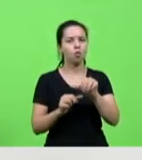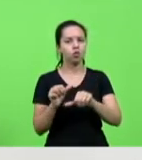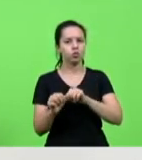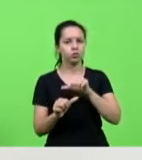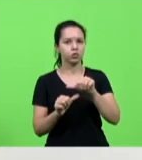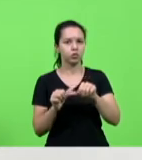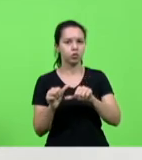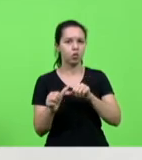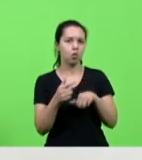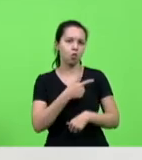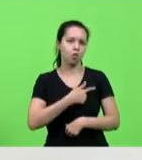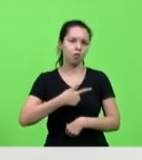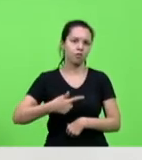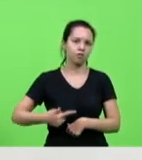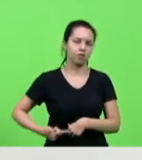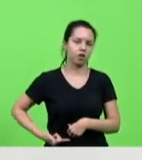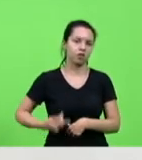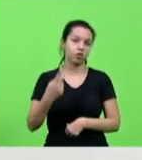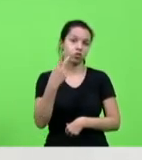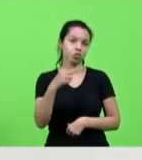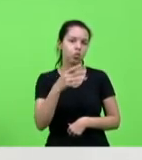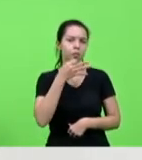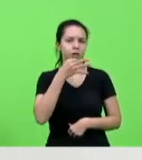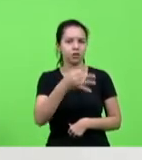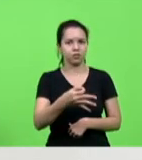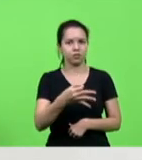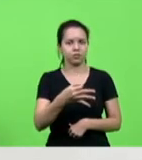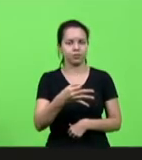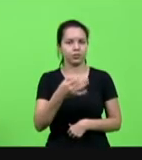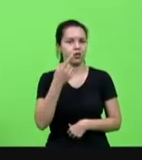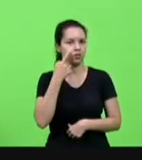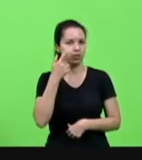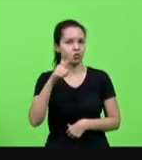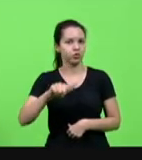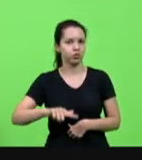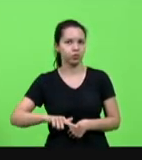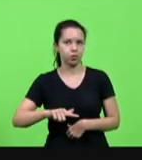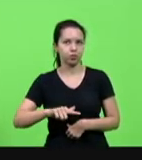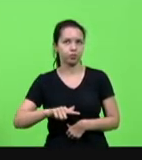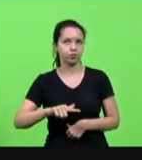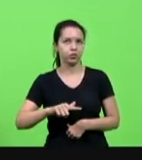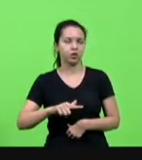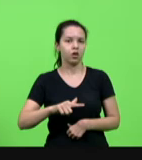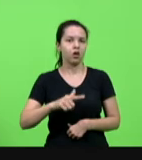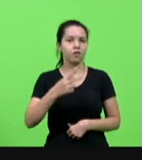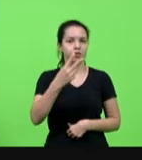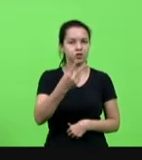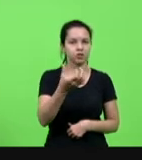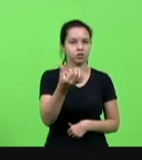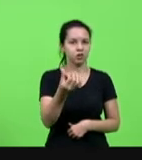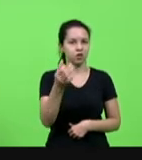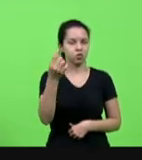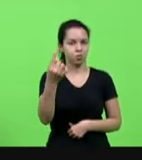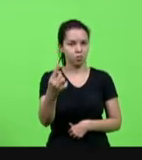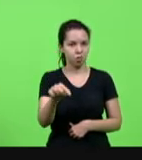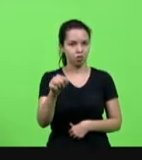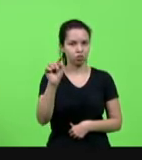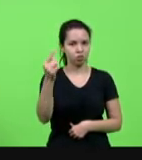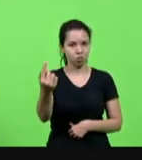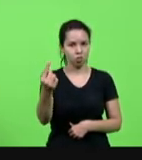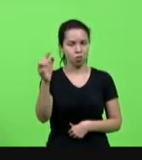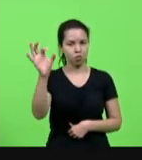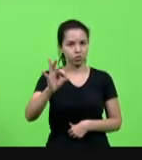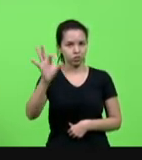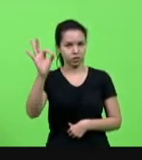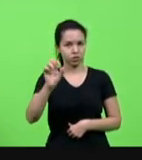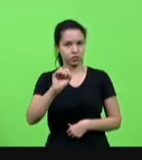o governo e a sua opinião? Está ali, ó. Coloca com inativos, 26,1%. Tira os inativos